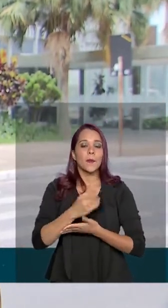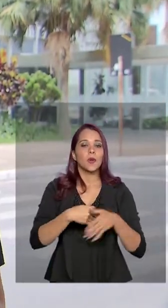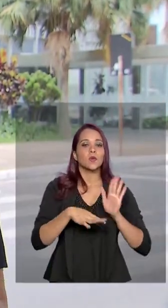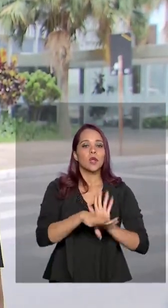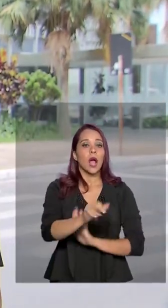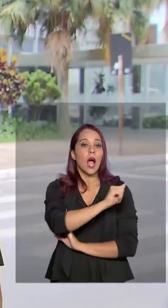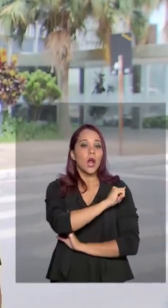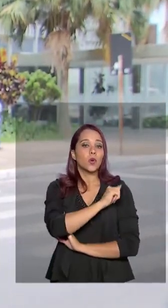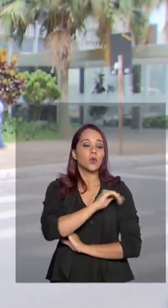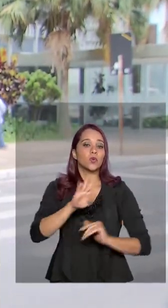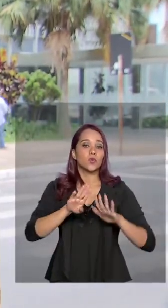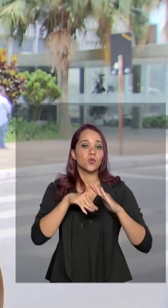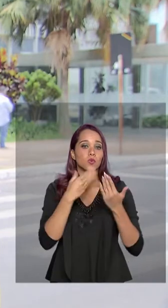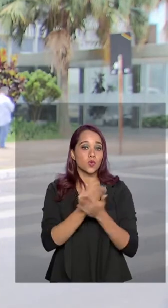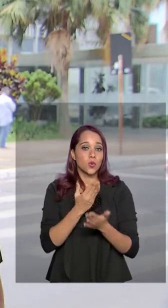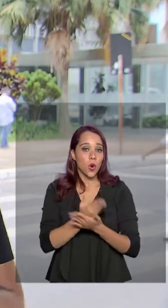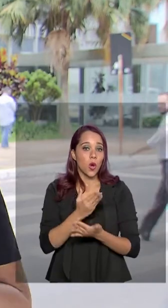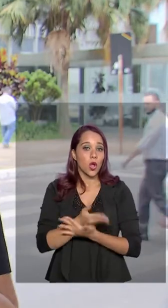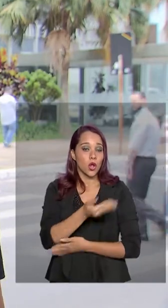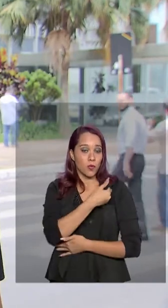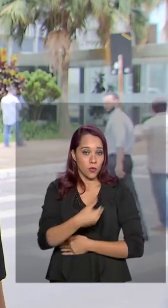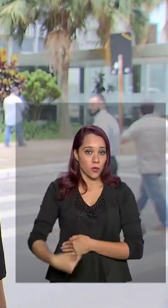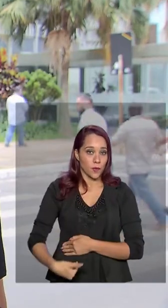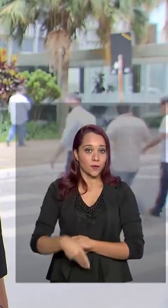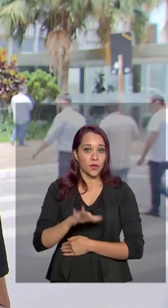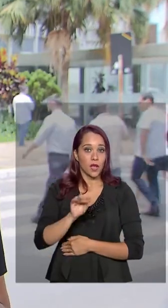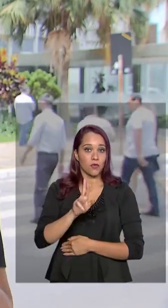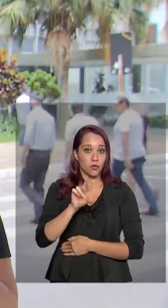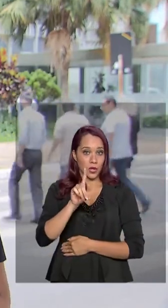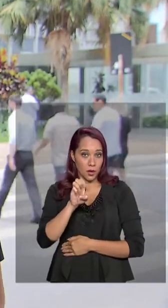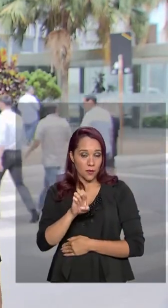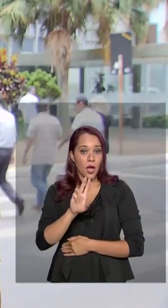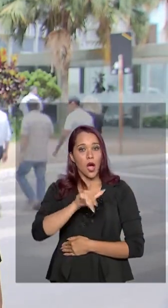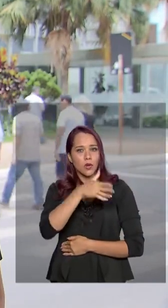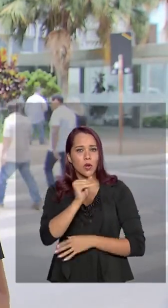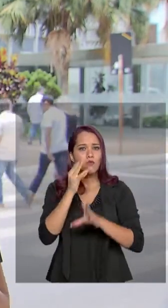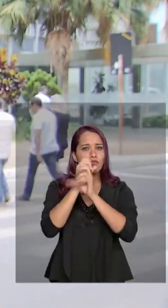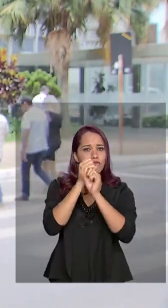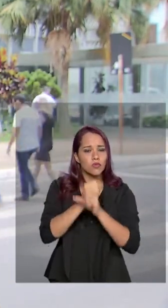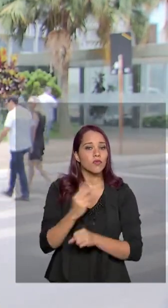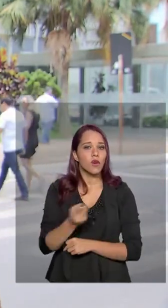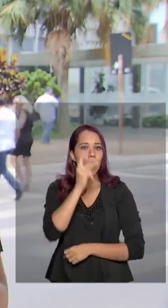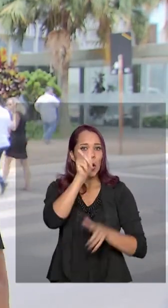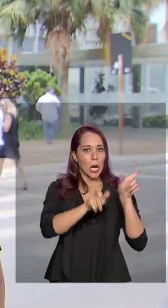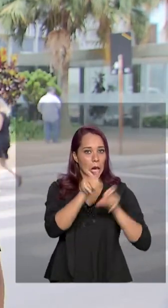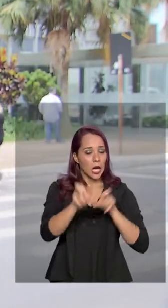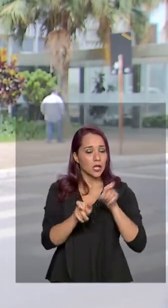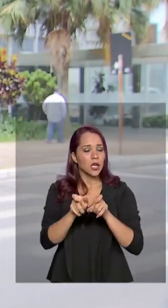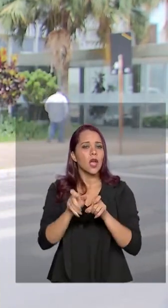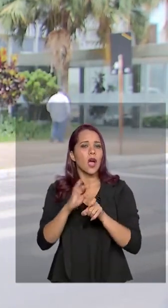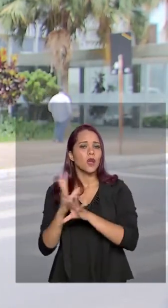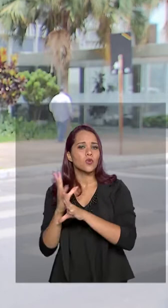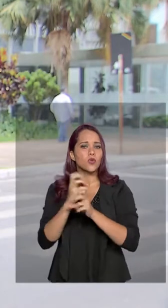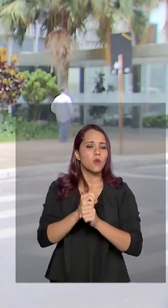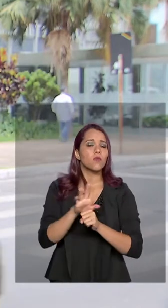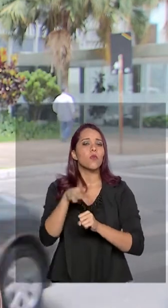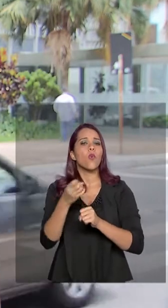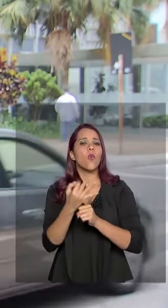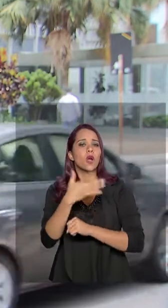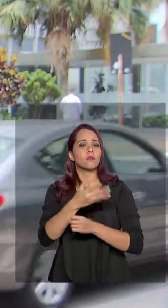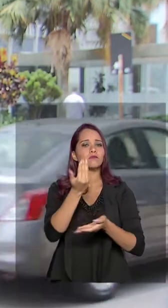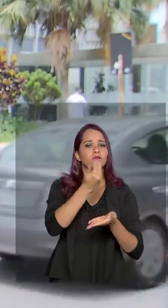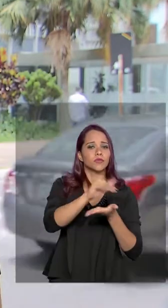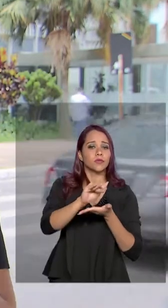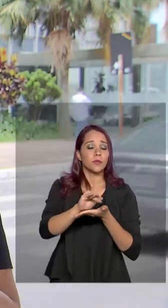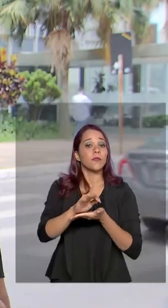públicas, por meio do Fundeb. A União calcula o custo de cada aluno e estipula o total a ser enviado. O